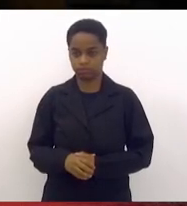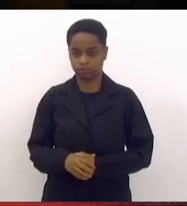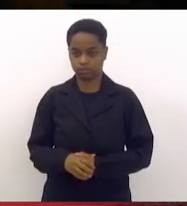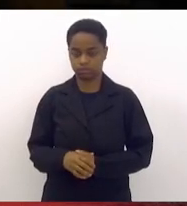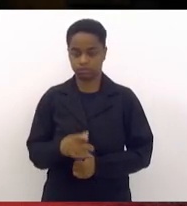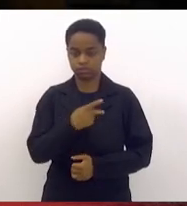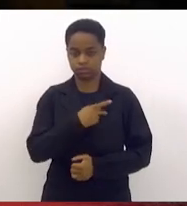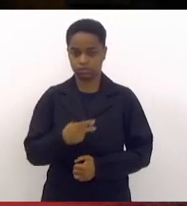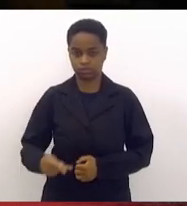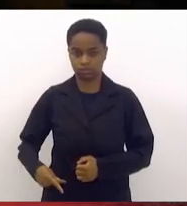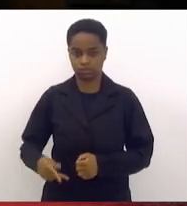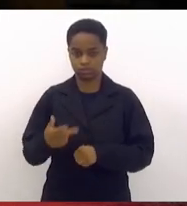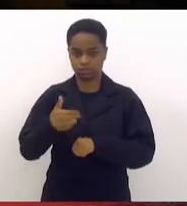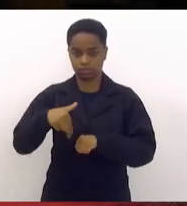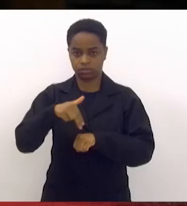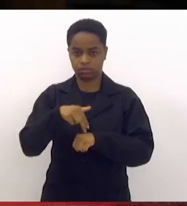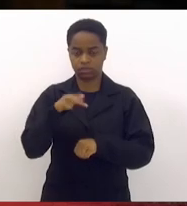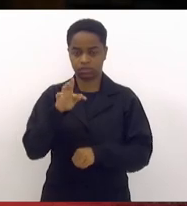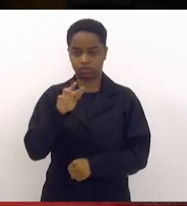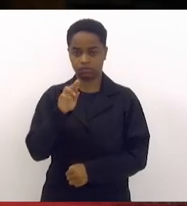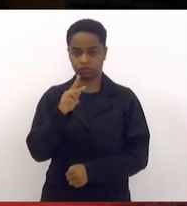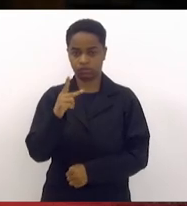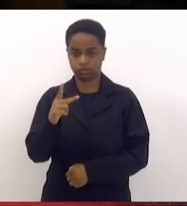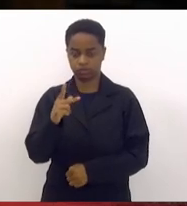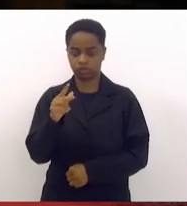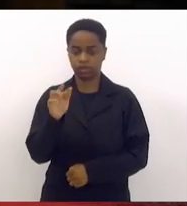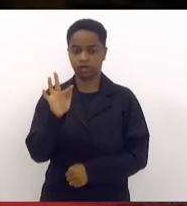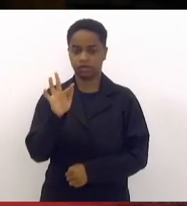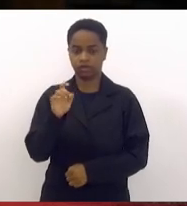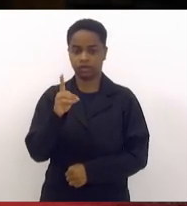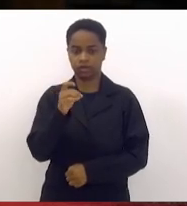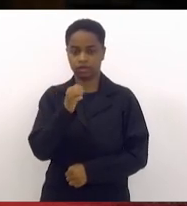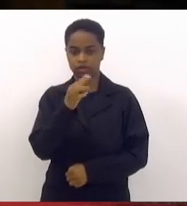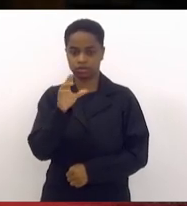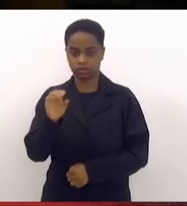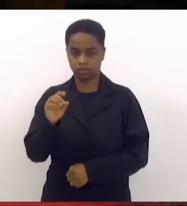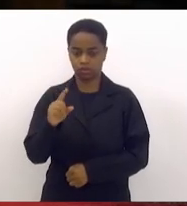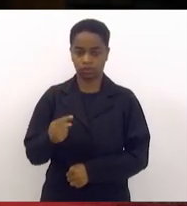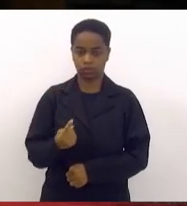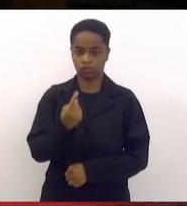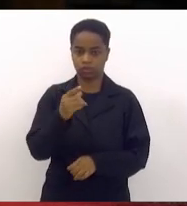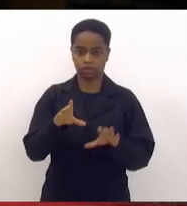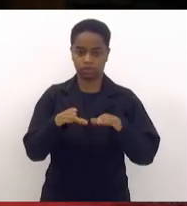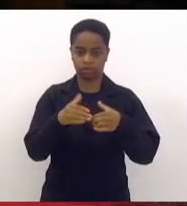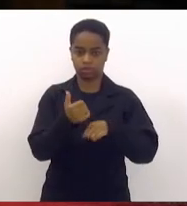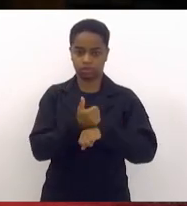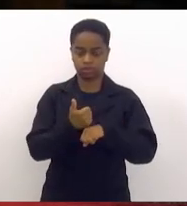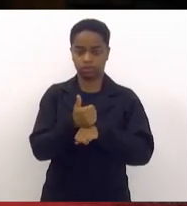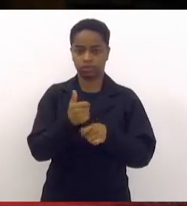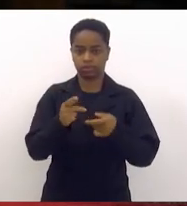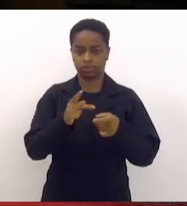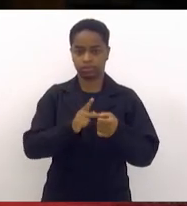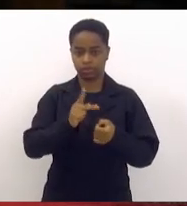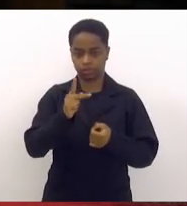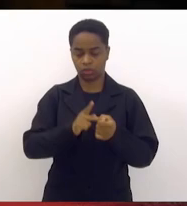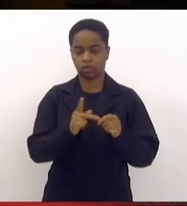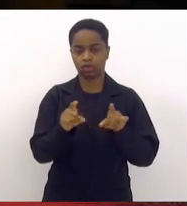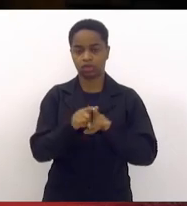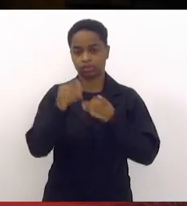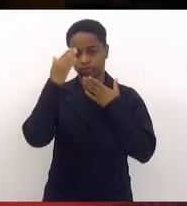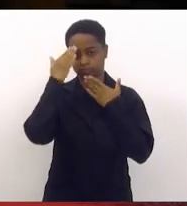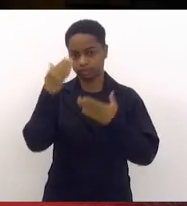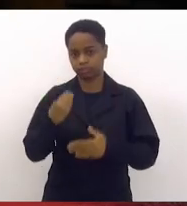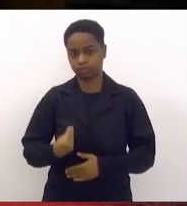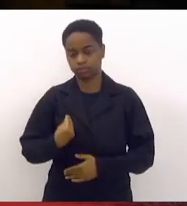presidente Nacional da fup Federação Única dos Petroleiros que era agradecer muito a